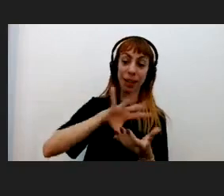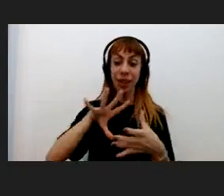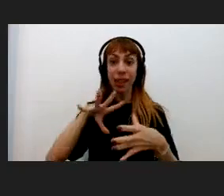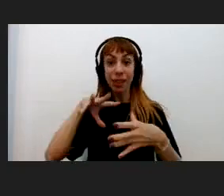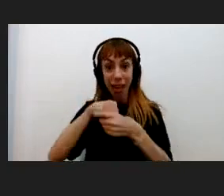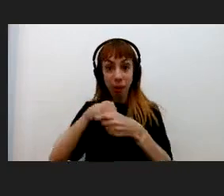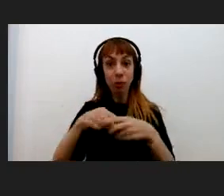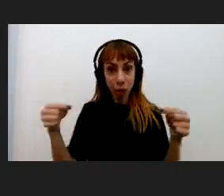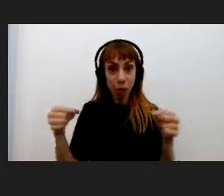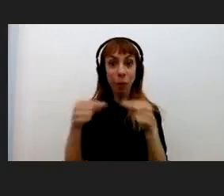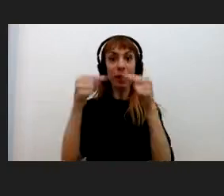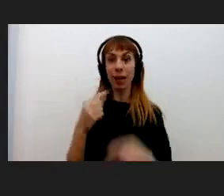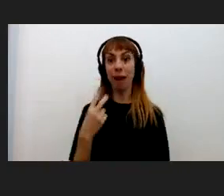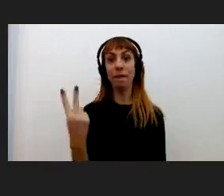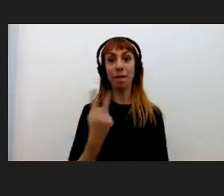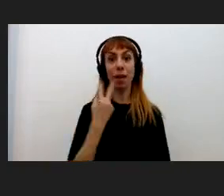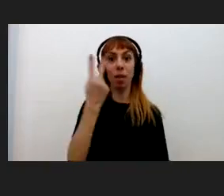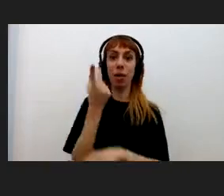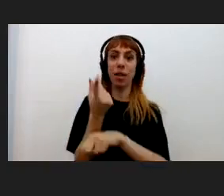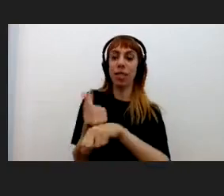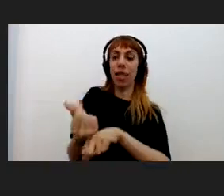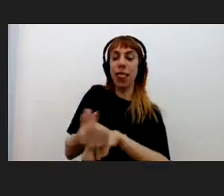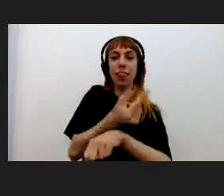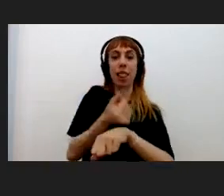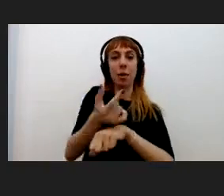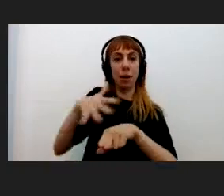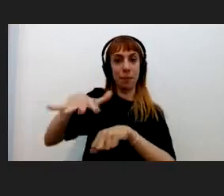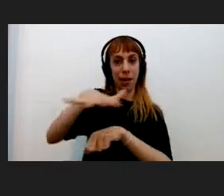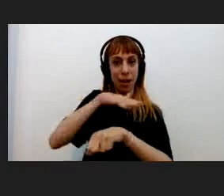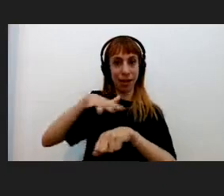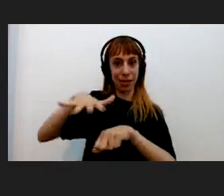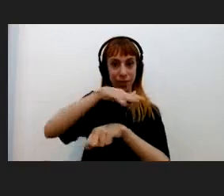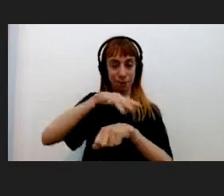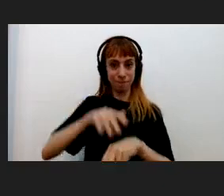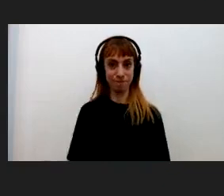que privilegiam a produtividade, que